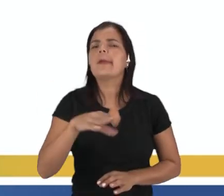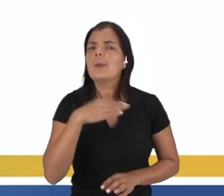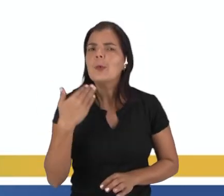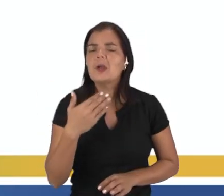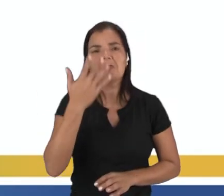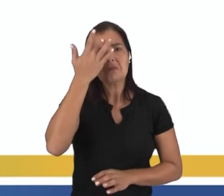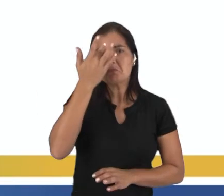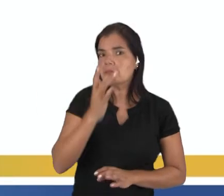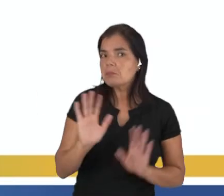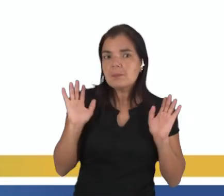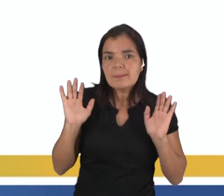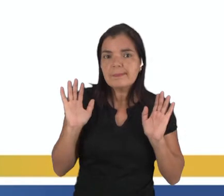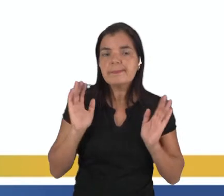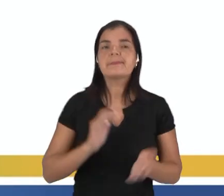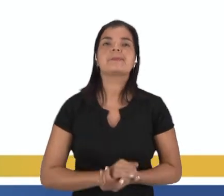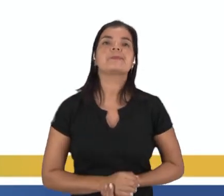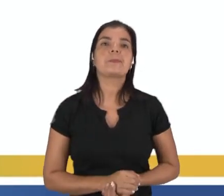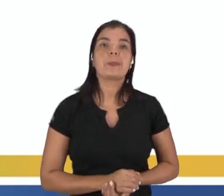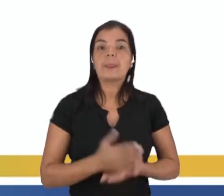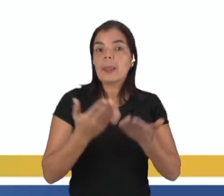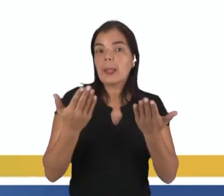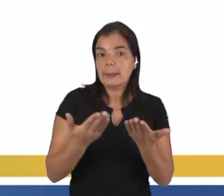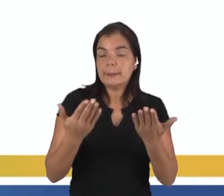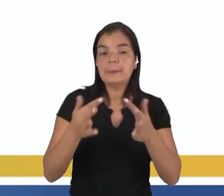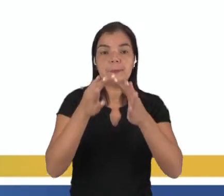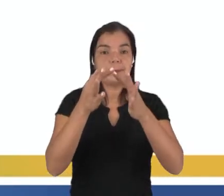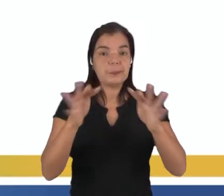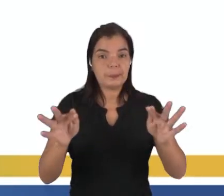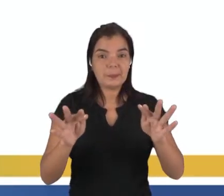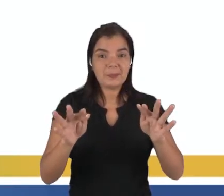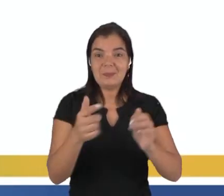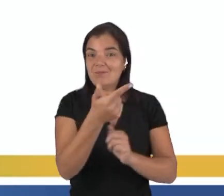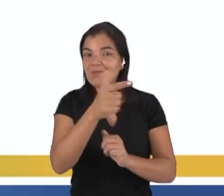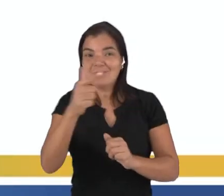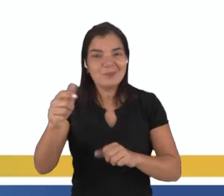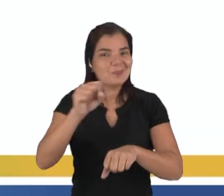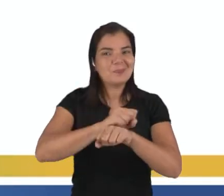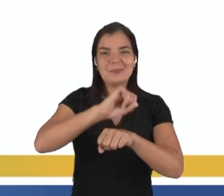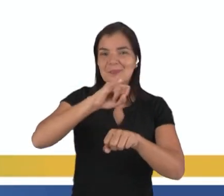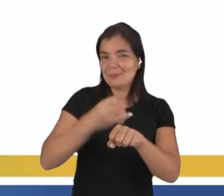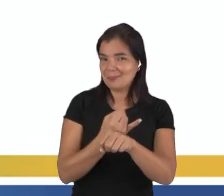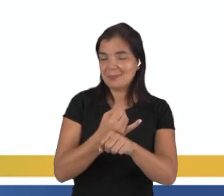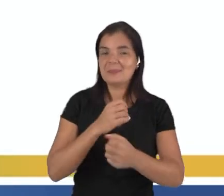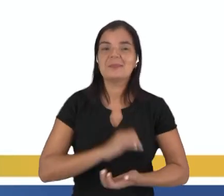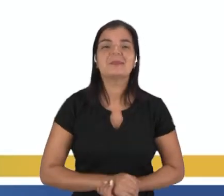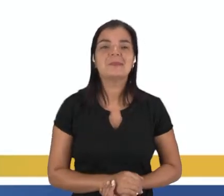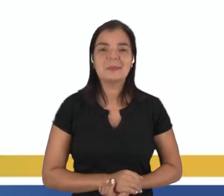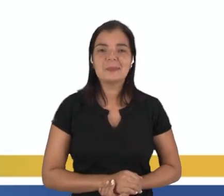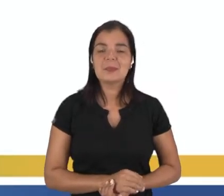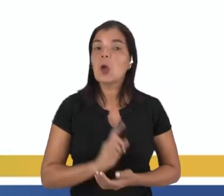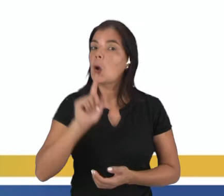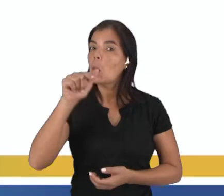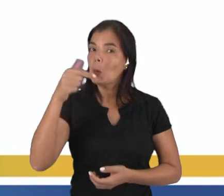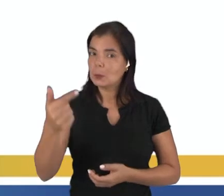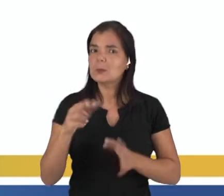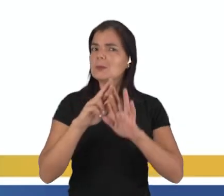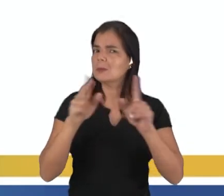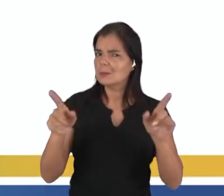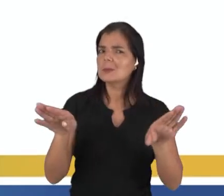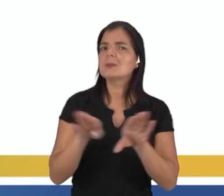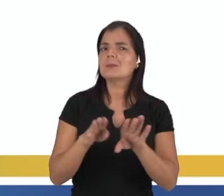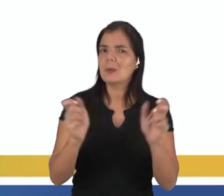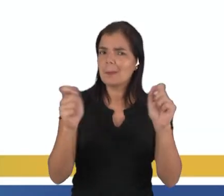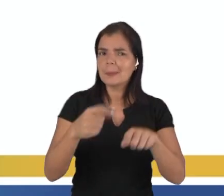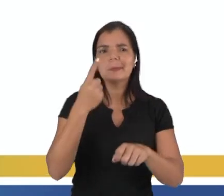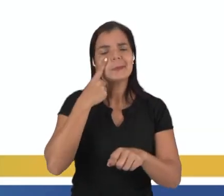fome. E aí, gente, nós temos agora oração sem sujeito. Outra forma diferente também que nós